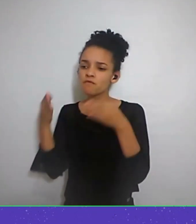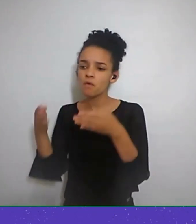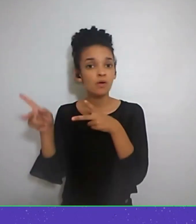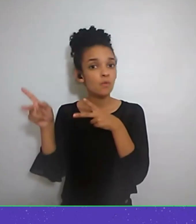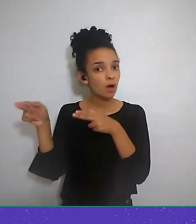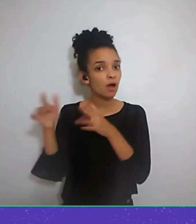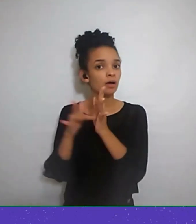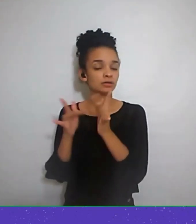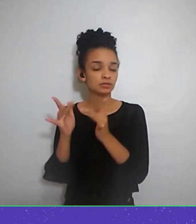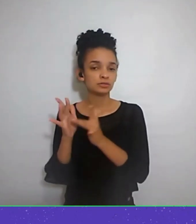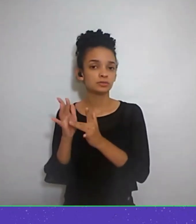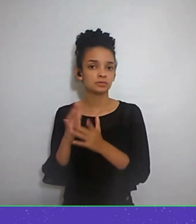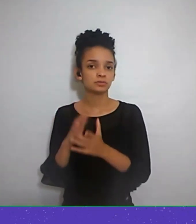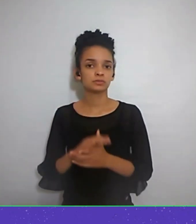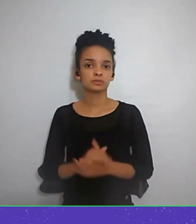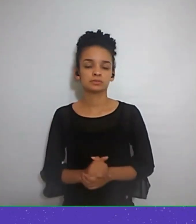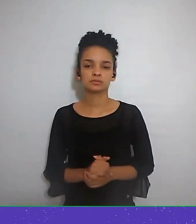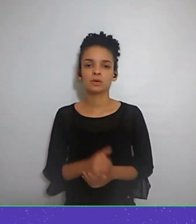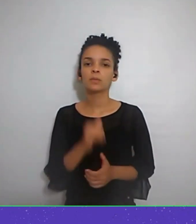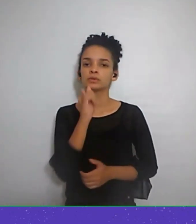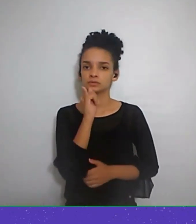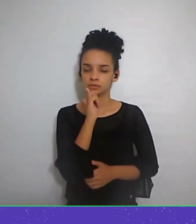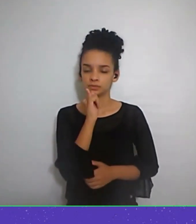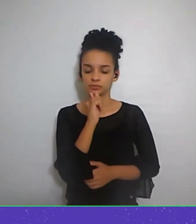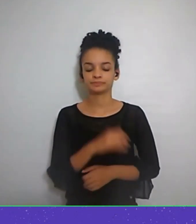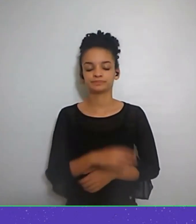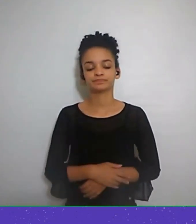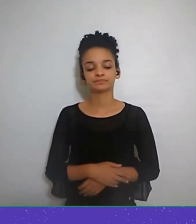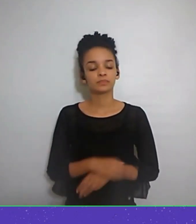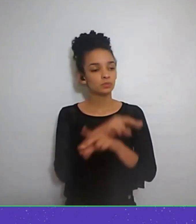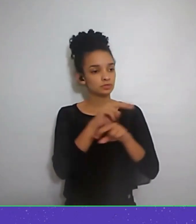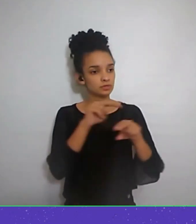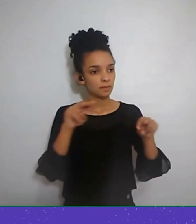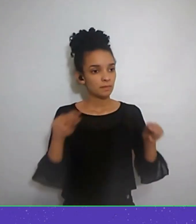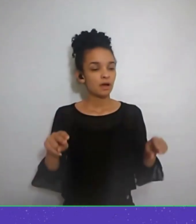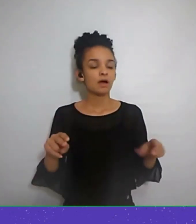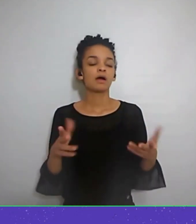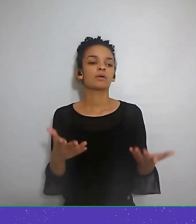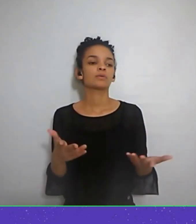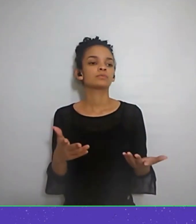Por exemplo, os irmãos que coordenaram